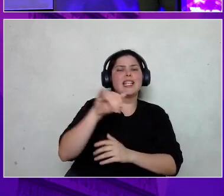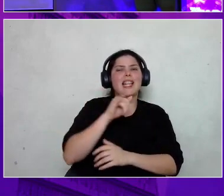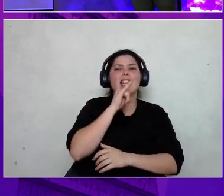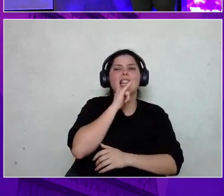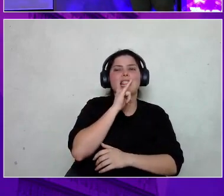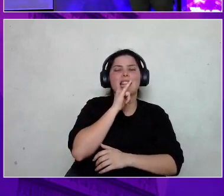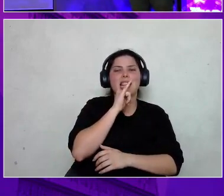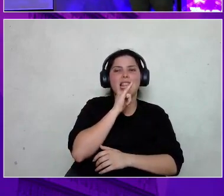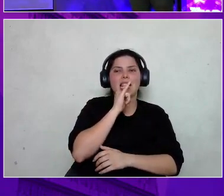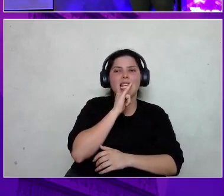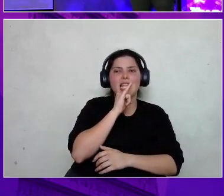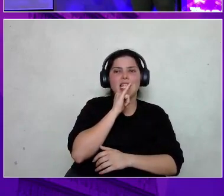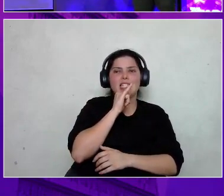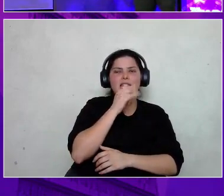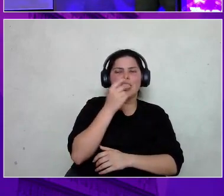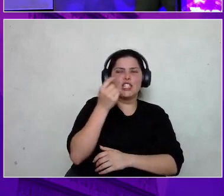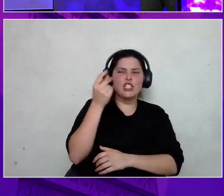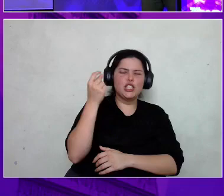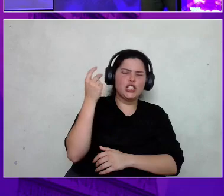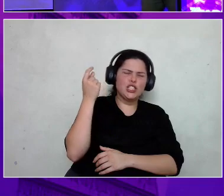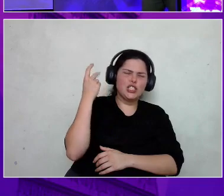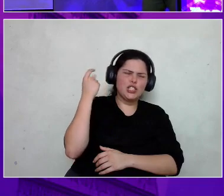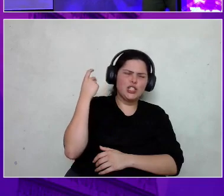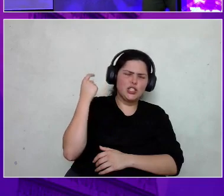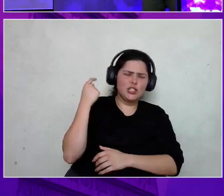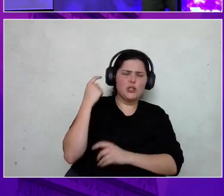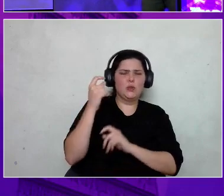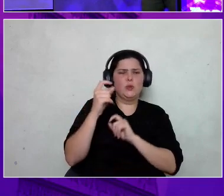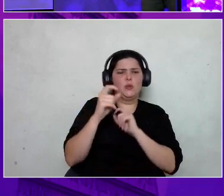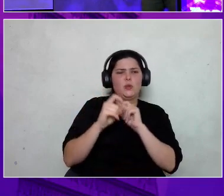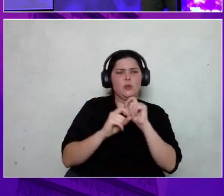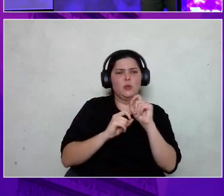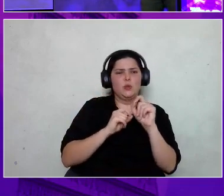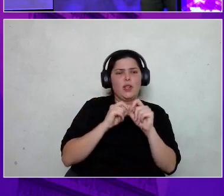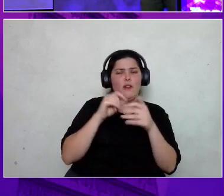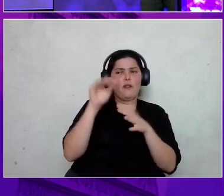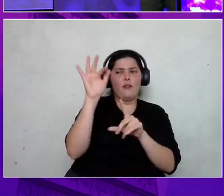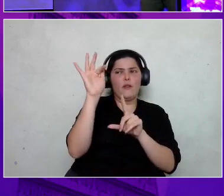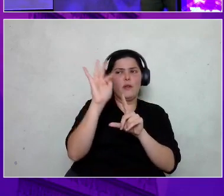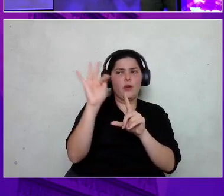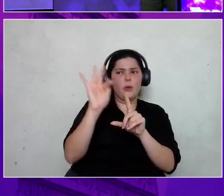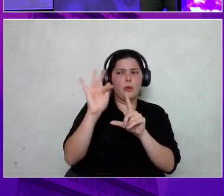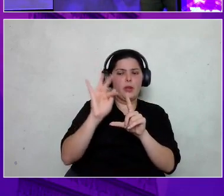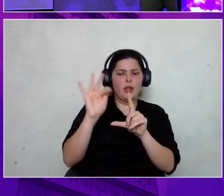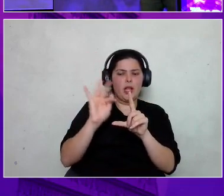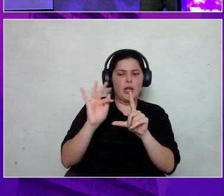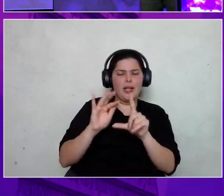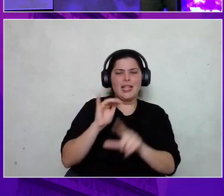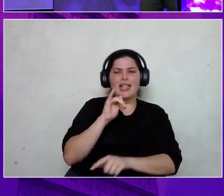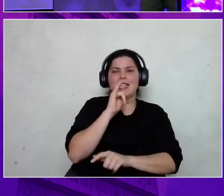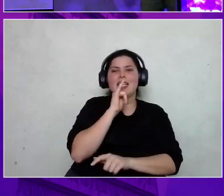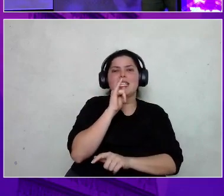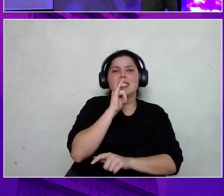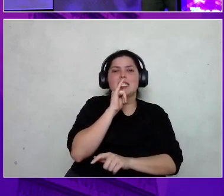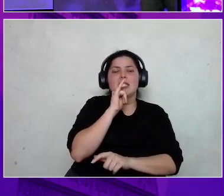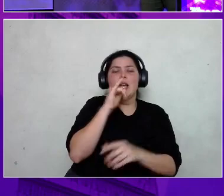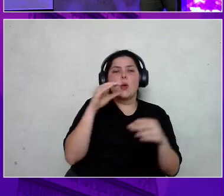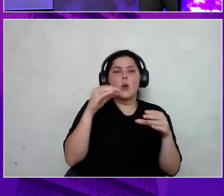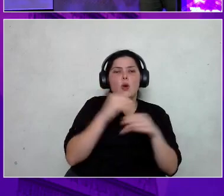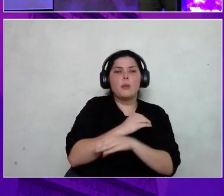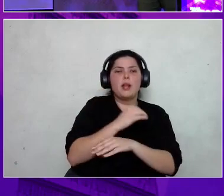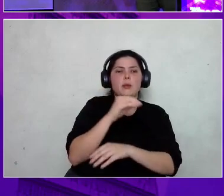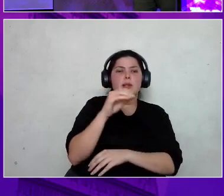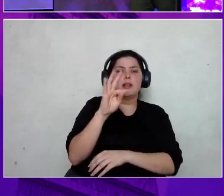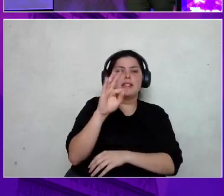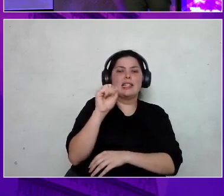das antigas? Que era chegar no formulário e testar ele do início ao fim só apertando o tab. Quem já passou por esse